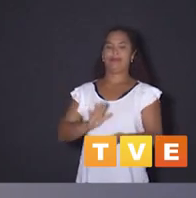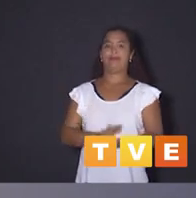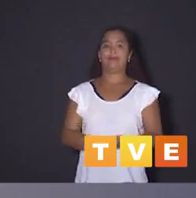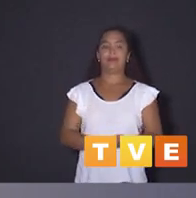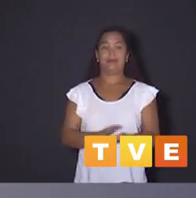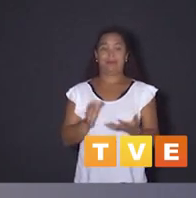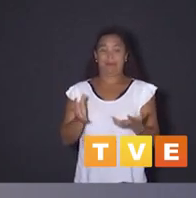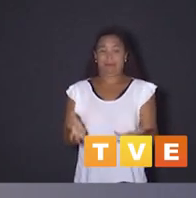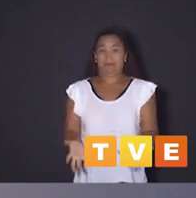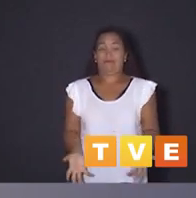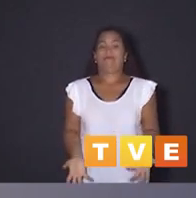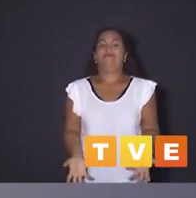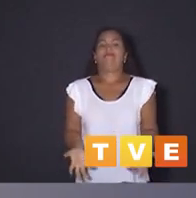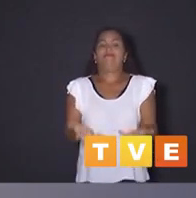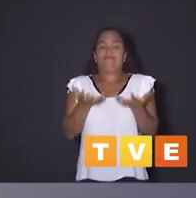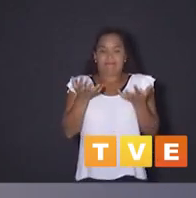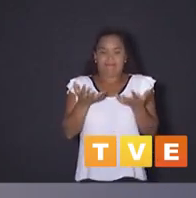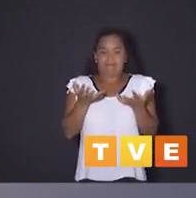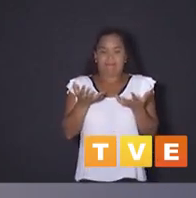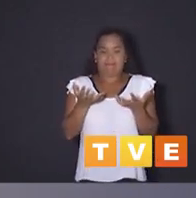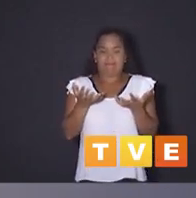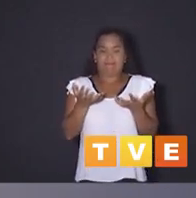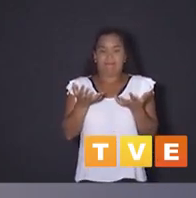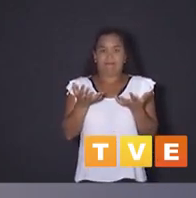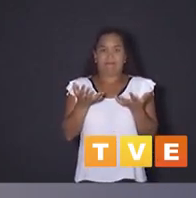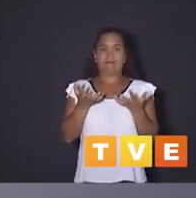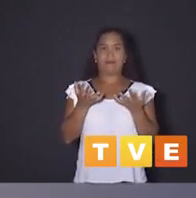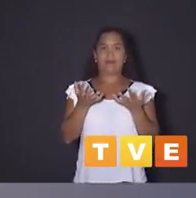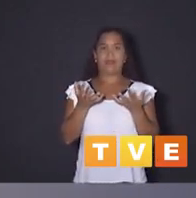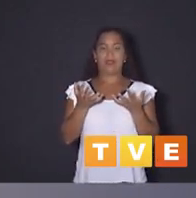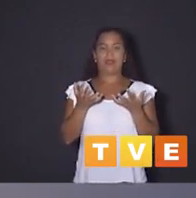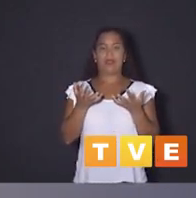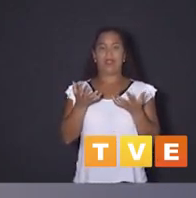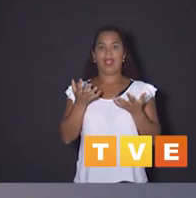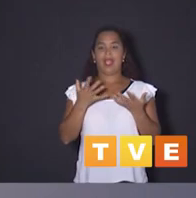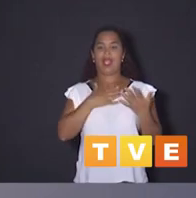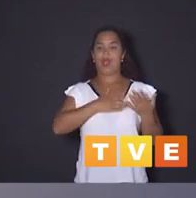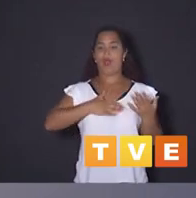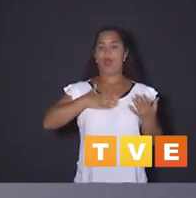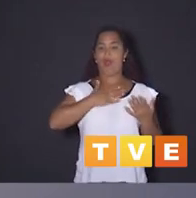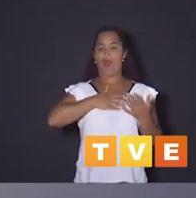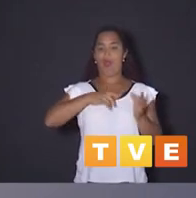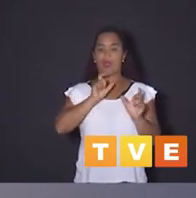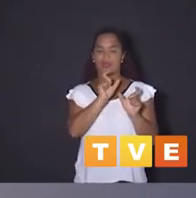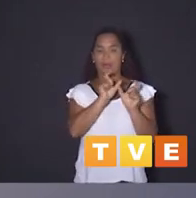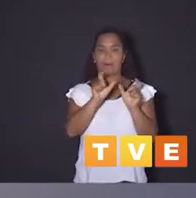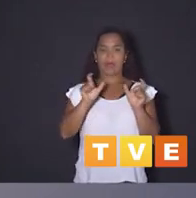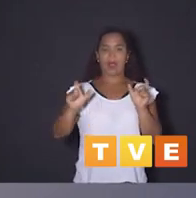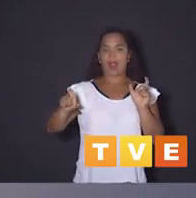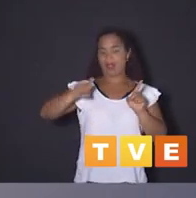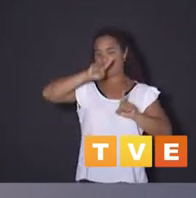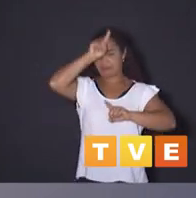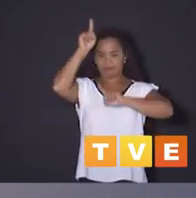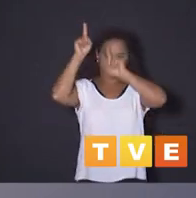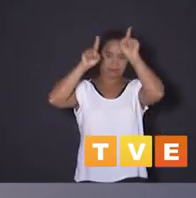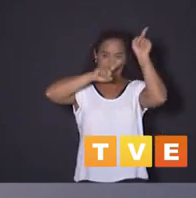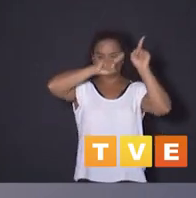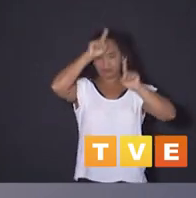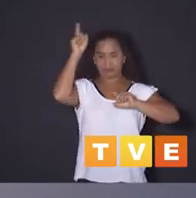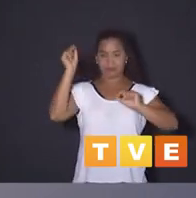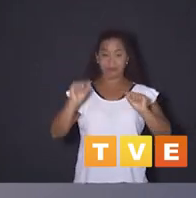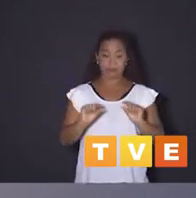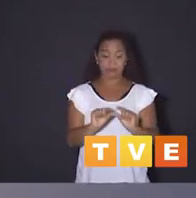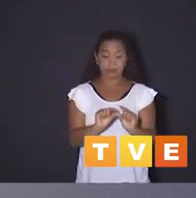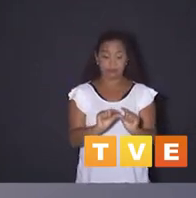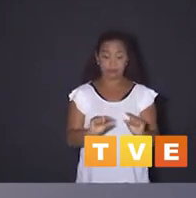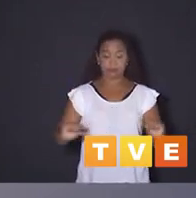gritantemente alarmante eu gosto de inventar palavras quando a gente lê a legenda né